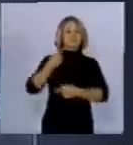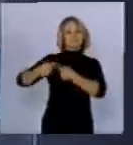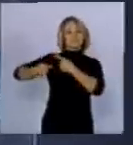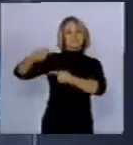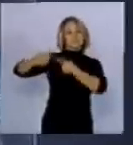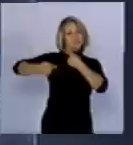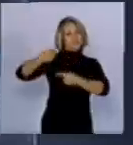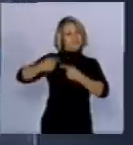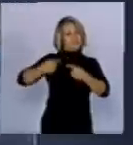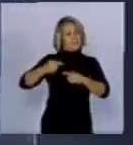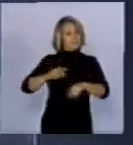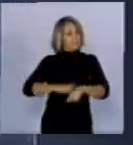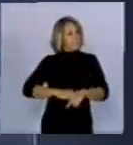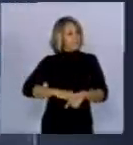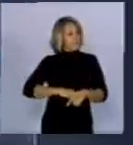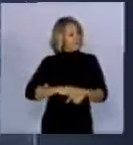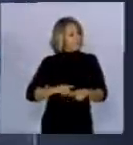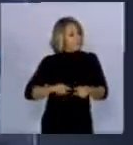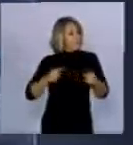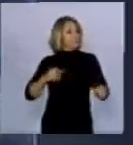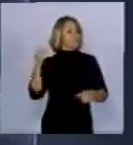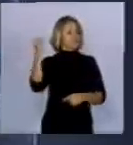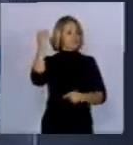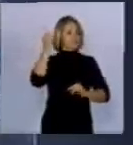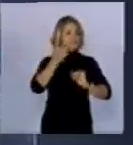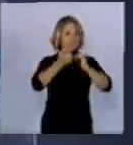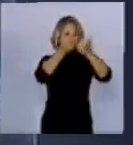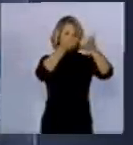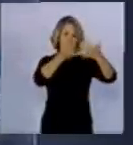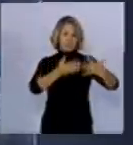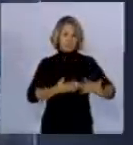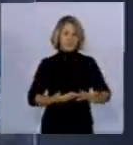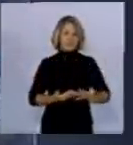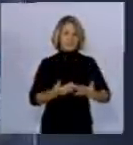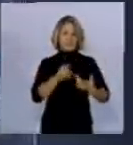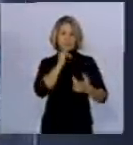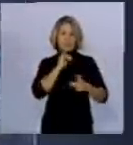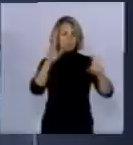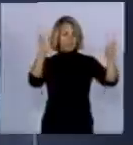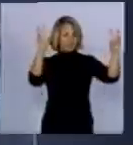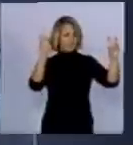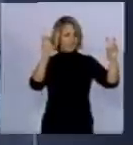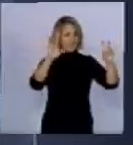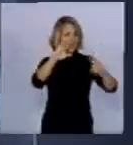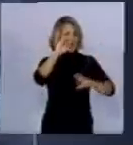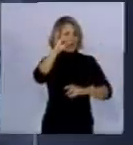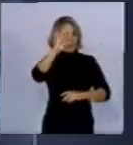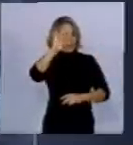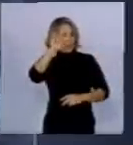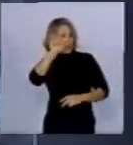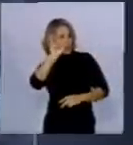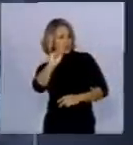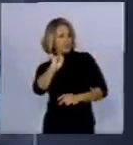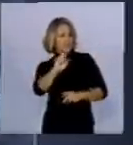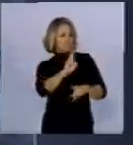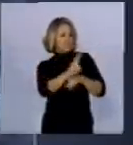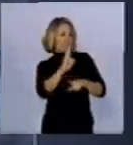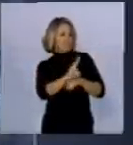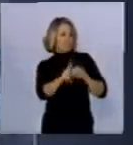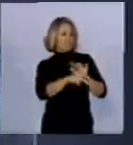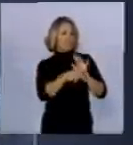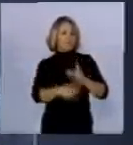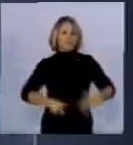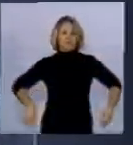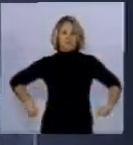é importante mencionar senhor Ministro de mais presentes que a questão das cotas não é uma reserva de mercado eh